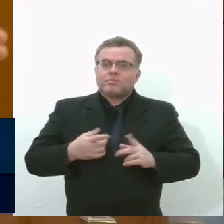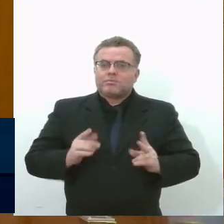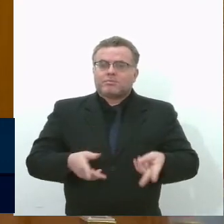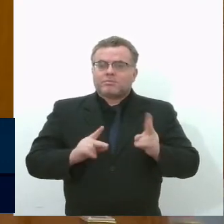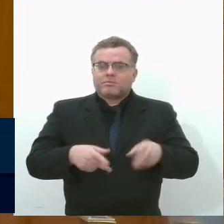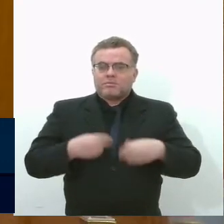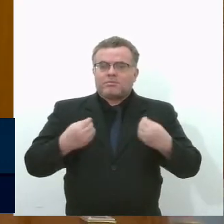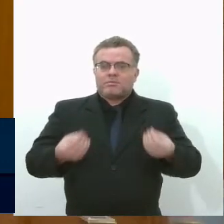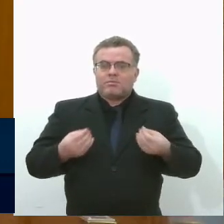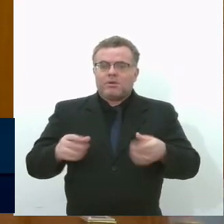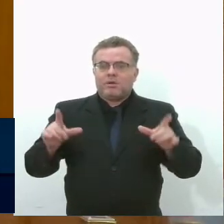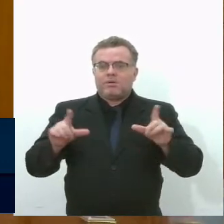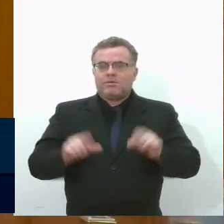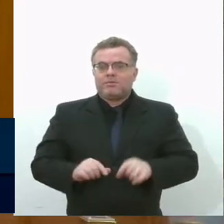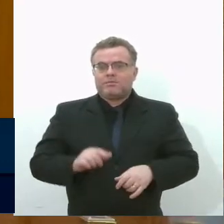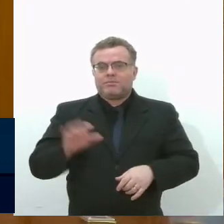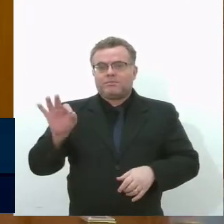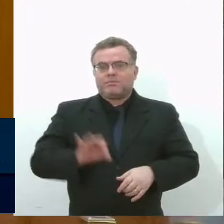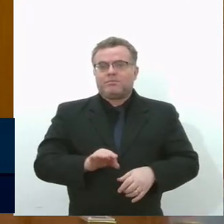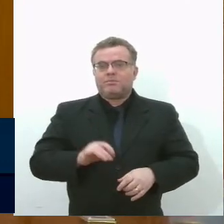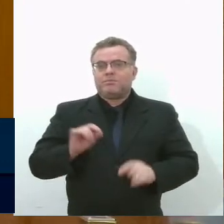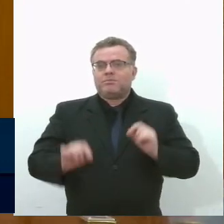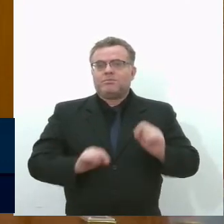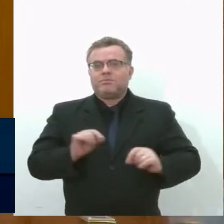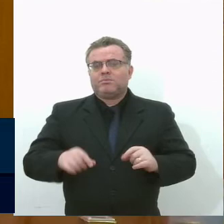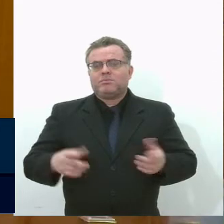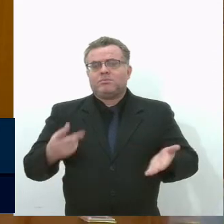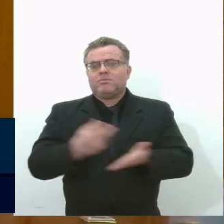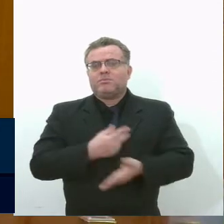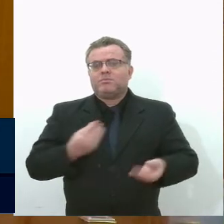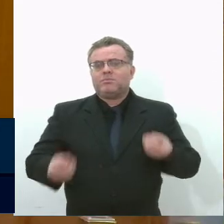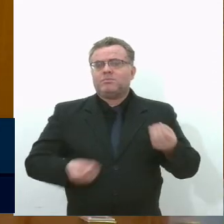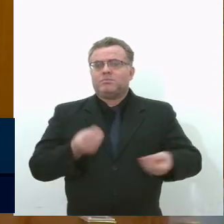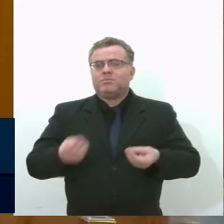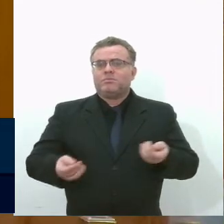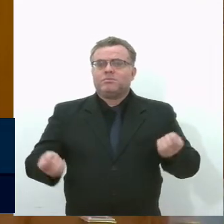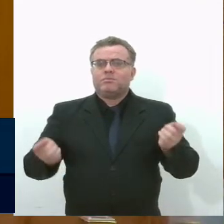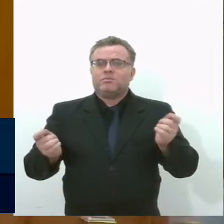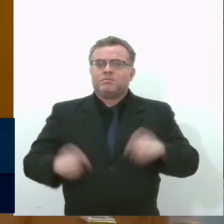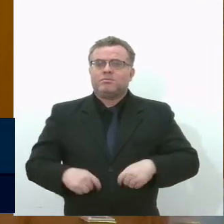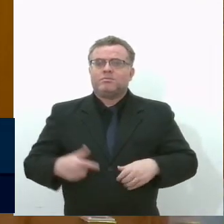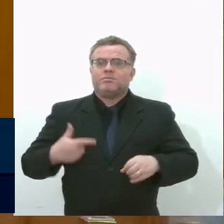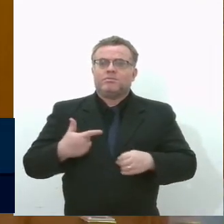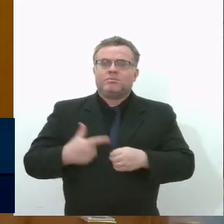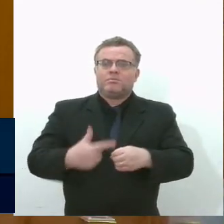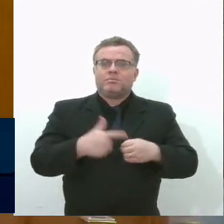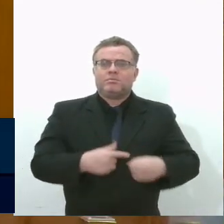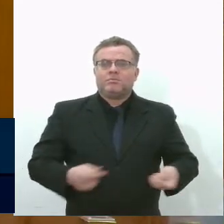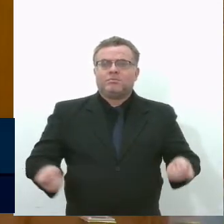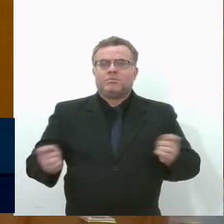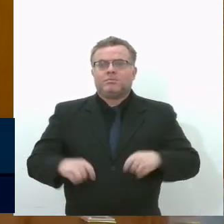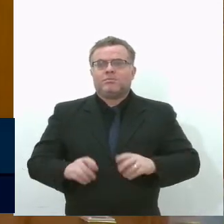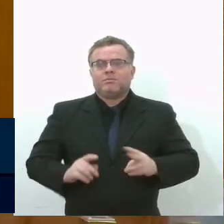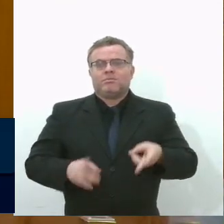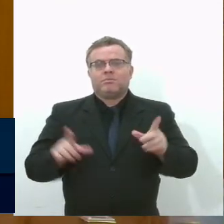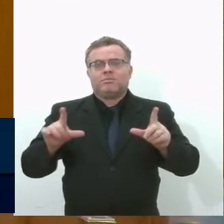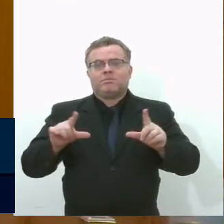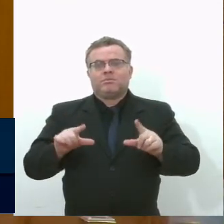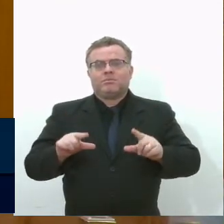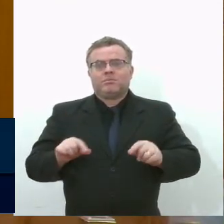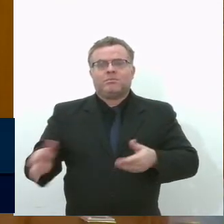a alíquota, o que vai acontecer, deputado Garibaldi? Mais consumo, com mais consumo não vai ter queda na arrecadação do Estado.